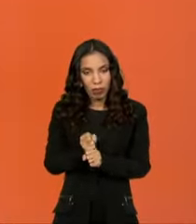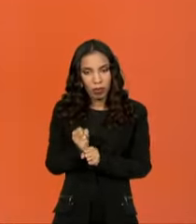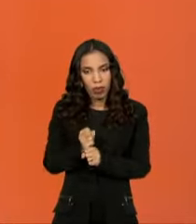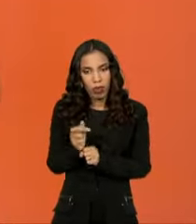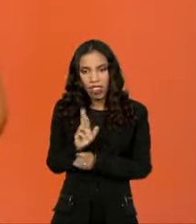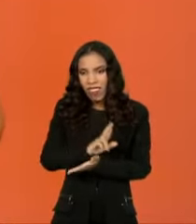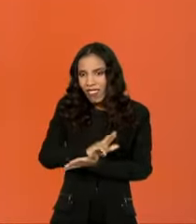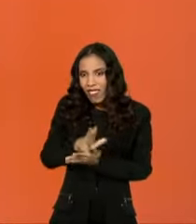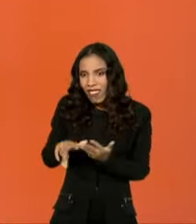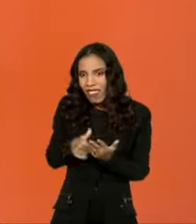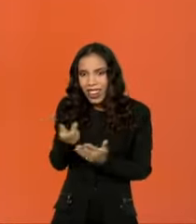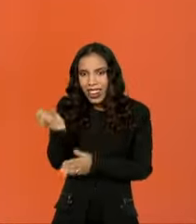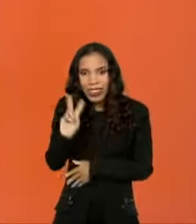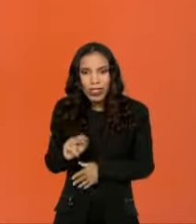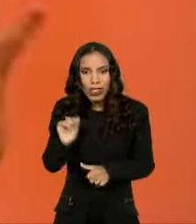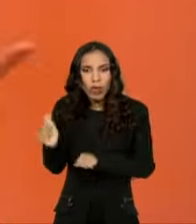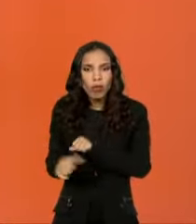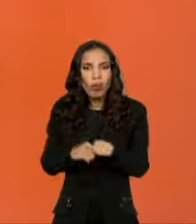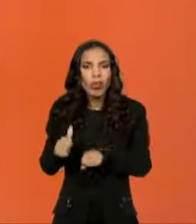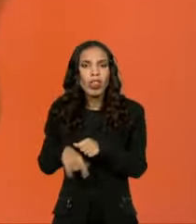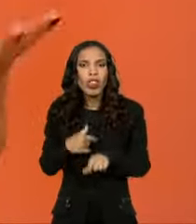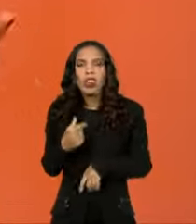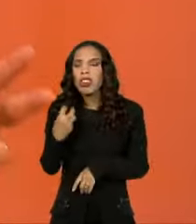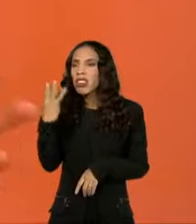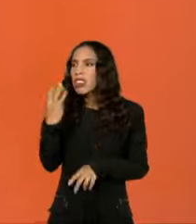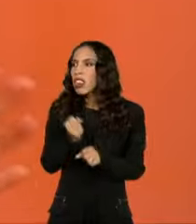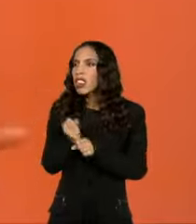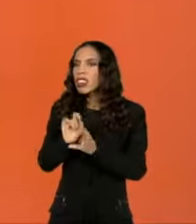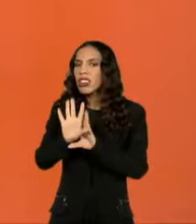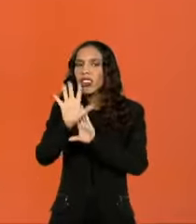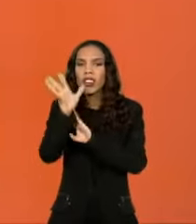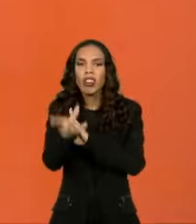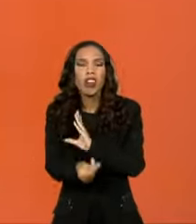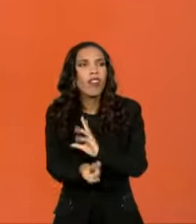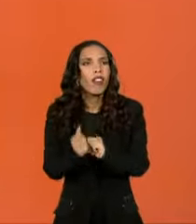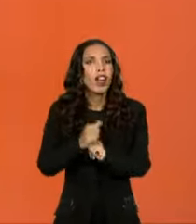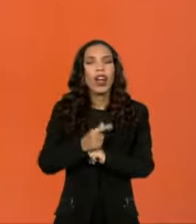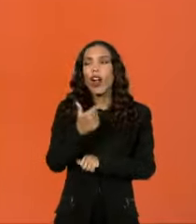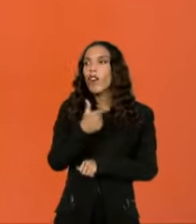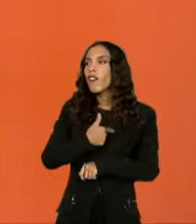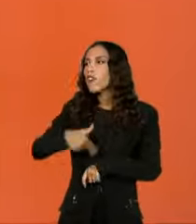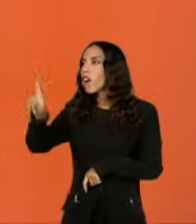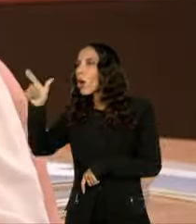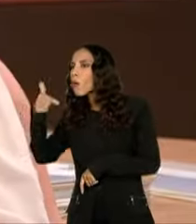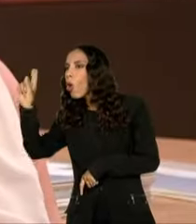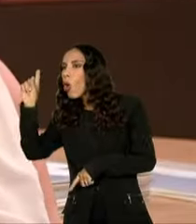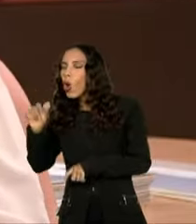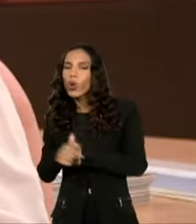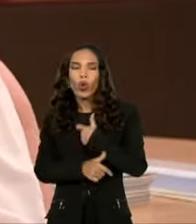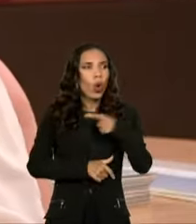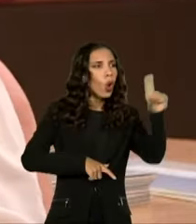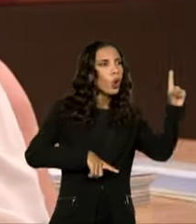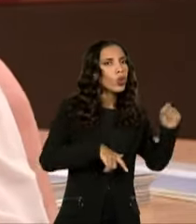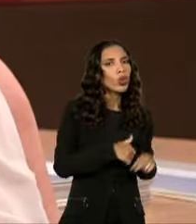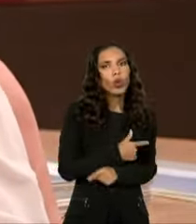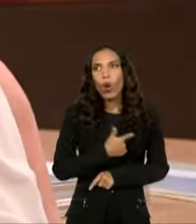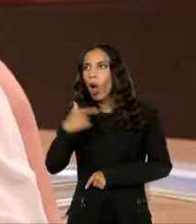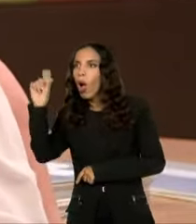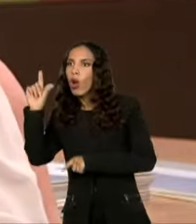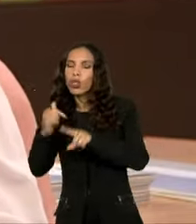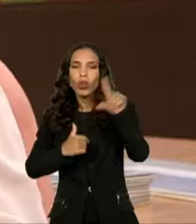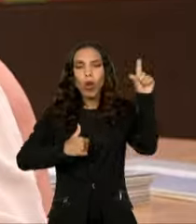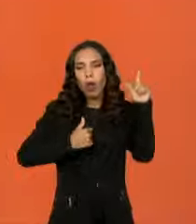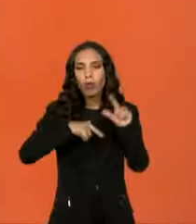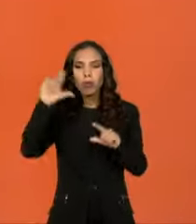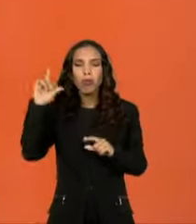ficava feliz, eu nem notava. É. Porque eu estava, sei lá, fazendo 3 anos do Fantástico, vai pro Hoje. Eu vou no Mas é um ano legal, Hoje, vai pro Jornal, né, da Globo. Você nunca teve vontade de ser